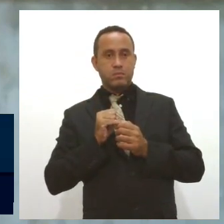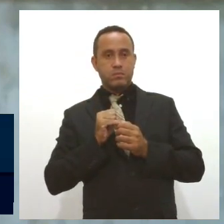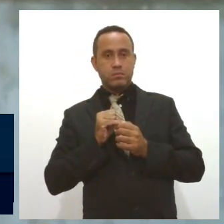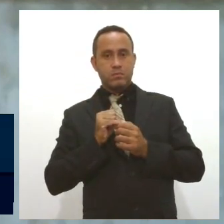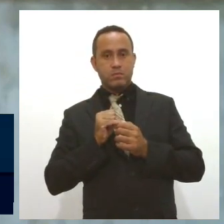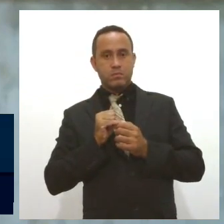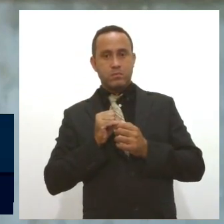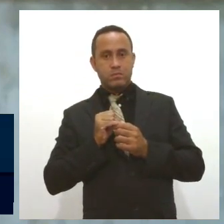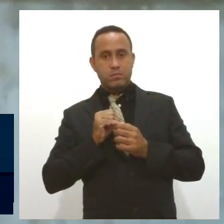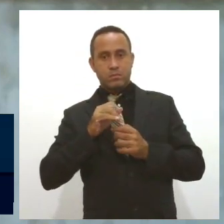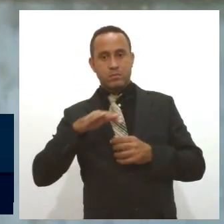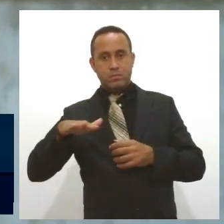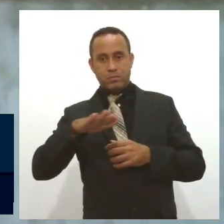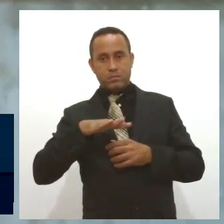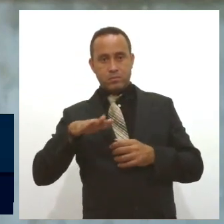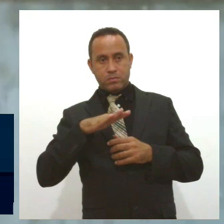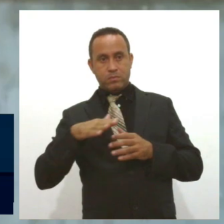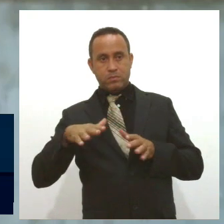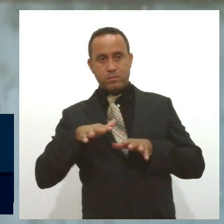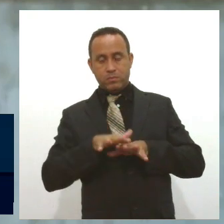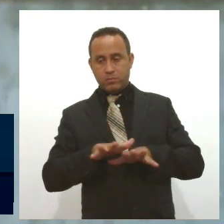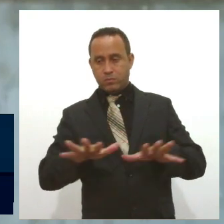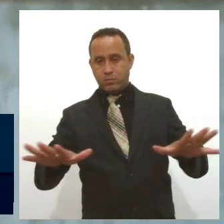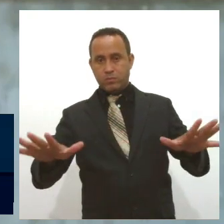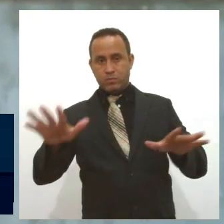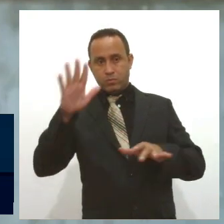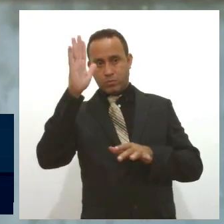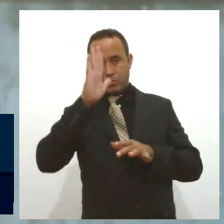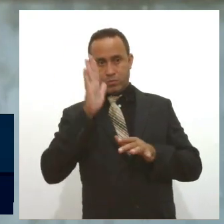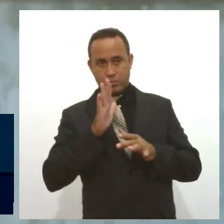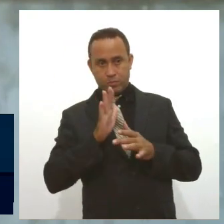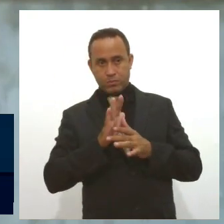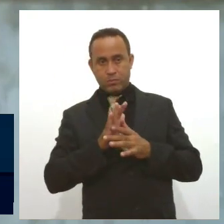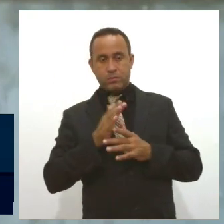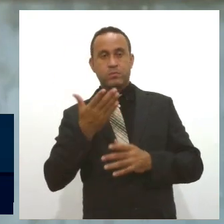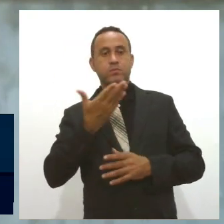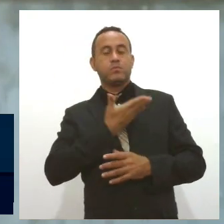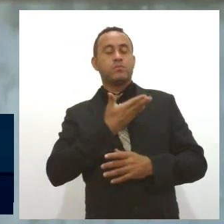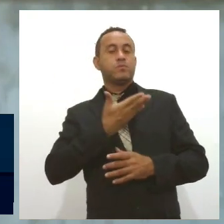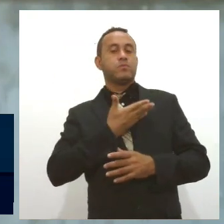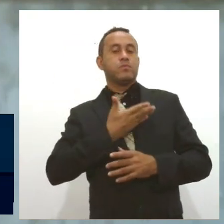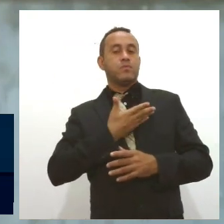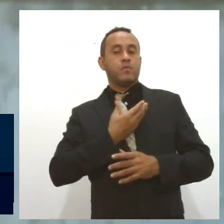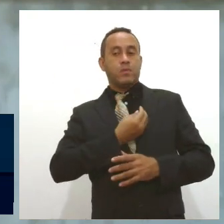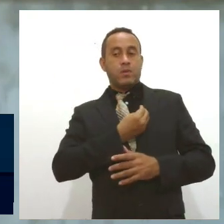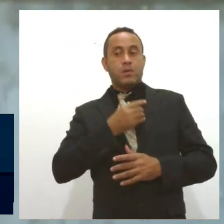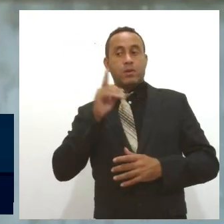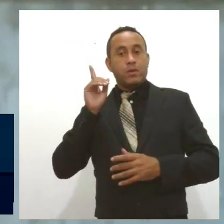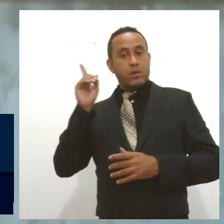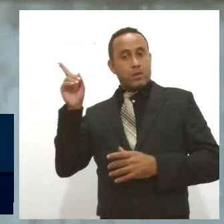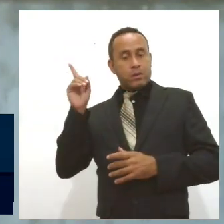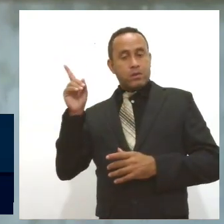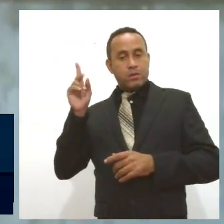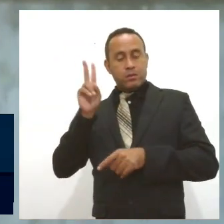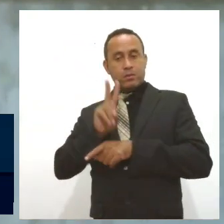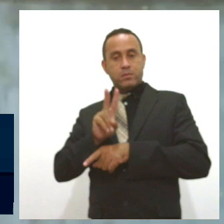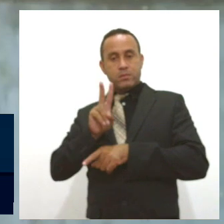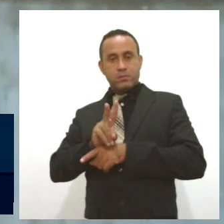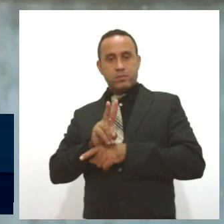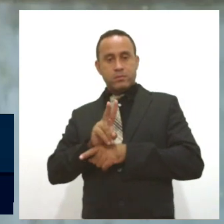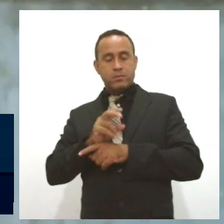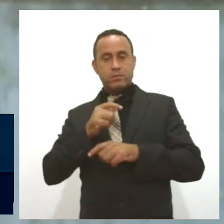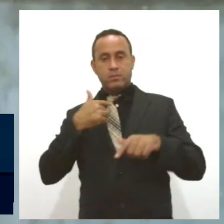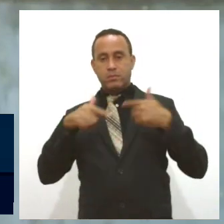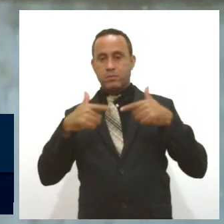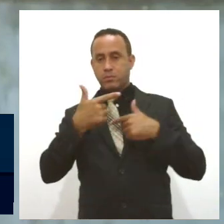extensão territorial, tem a maior rede de adutoras do Brasil. E eu tenho dito aos colegas que militam nessa área de recursos hídricos, que estão nisso há mais de 20